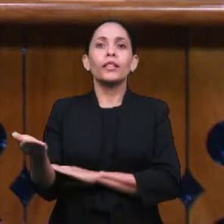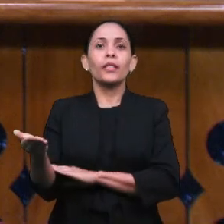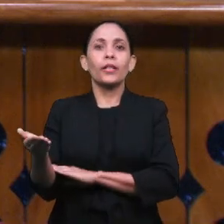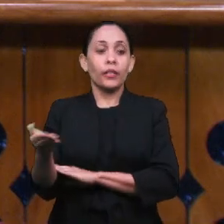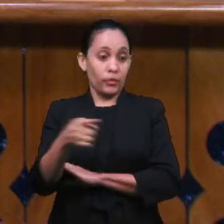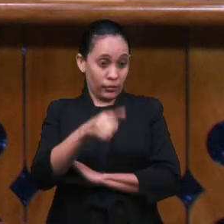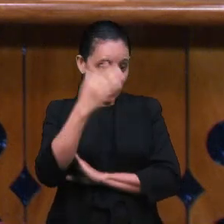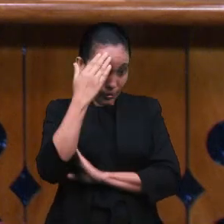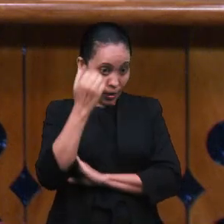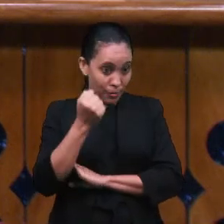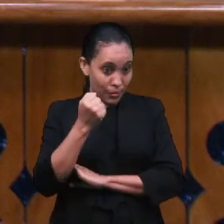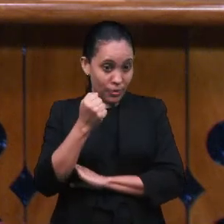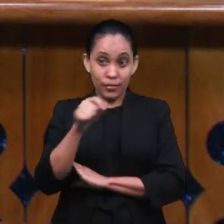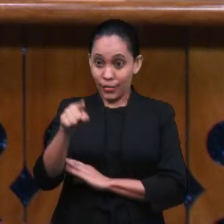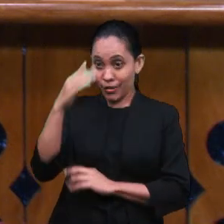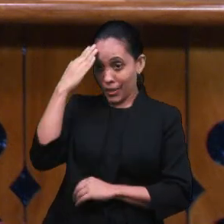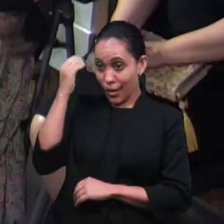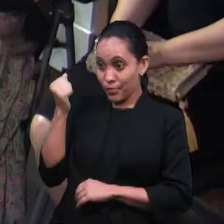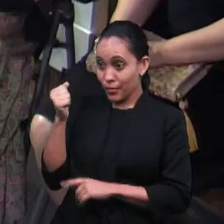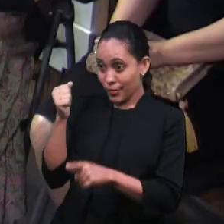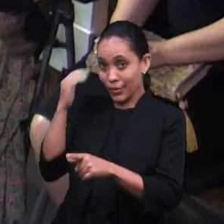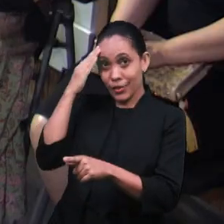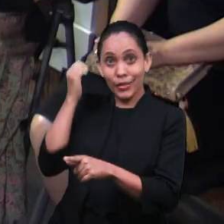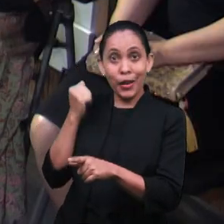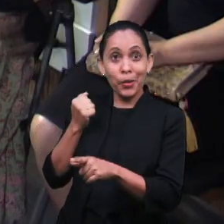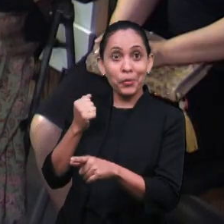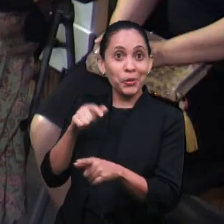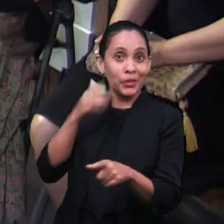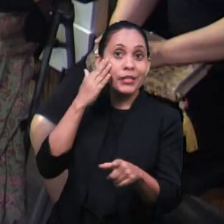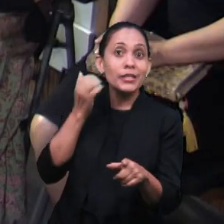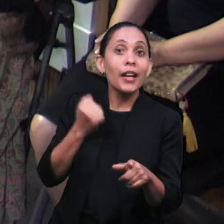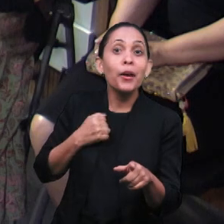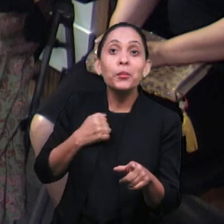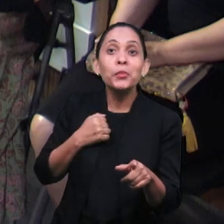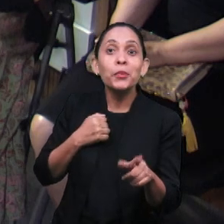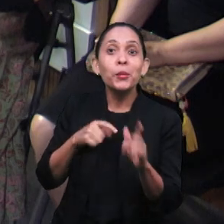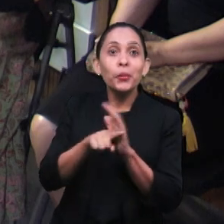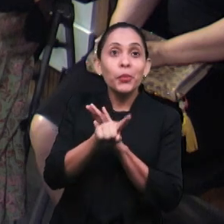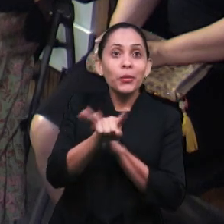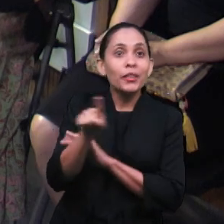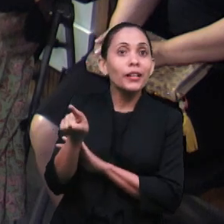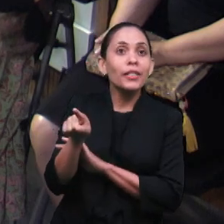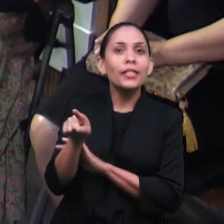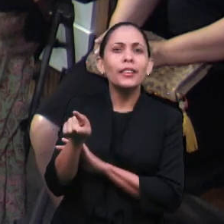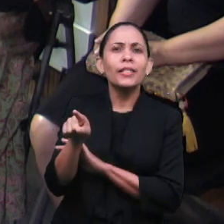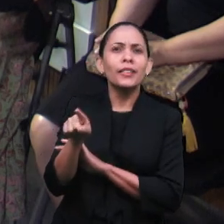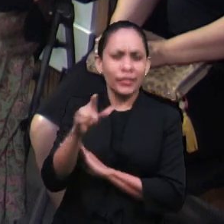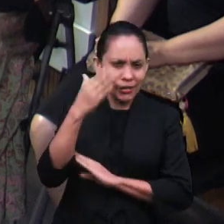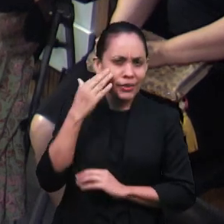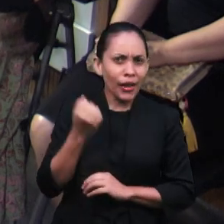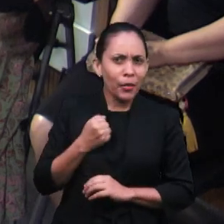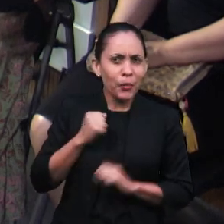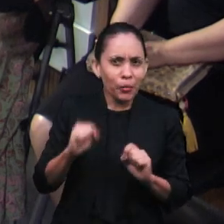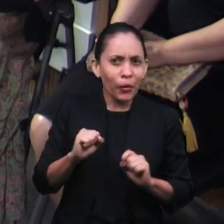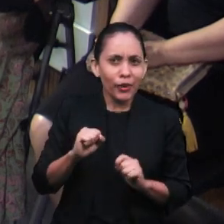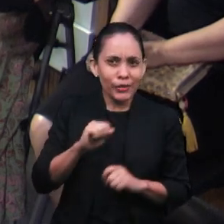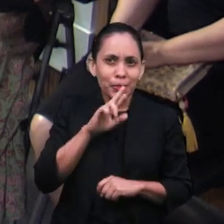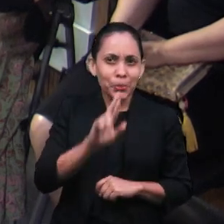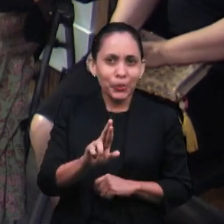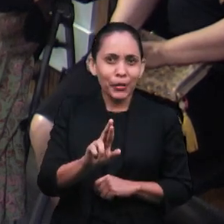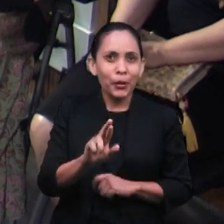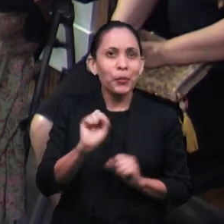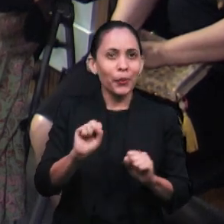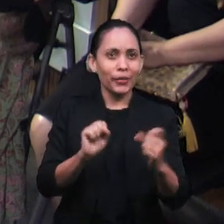sabe? Você sabe, Jeremias? Você sabe qual foi o segredo? Você sabe, Milton? Sabe? Pode falar. Vocês duas